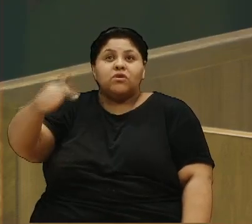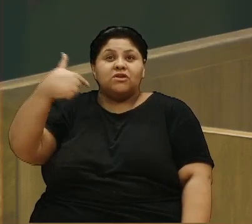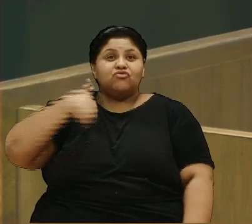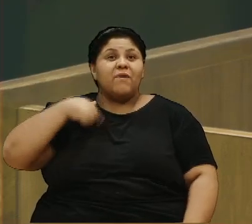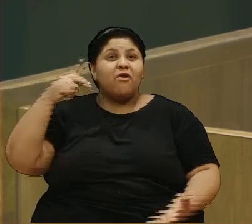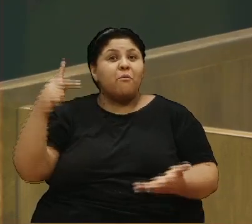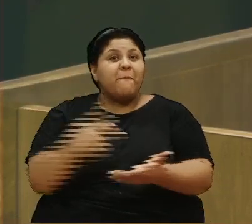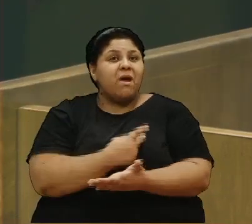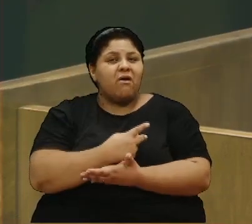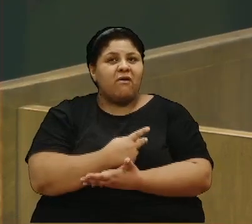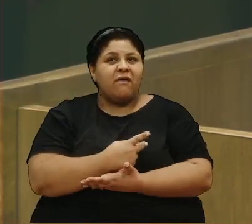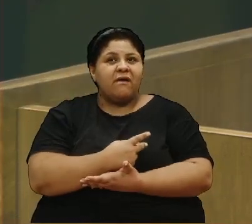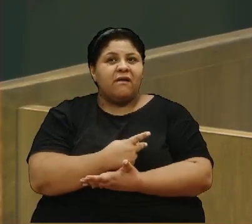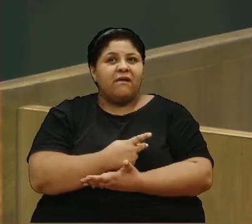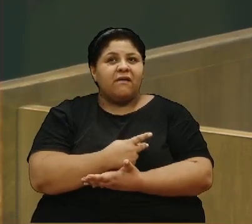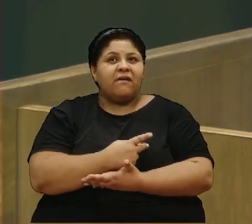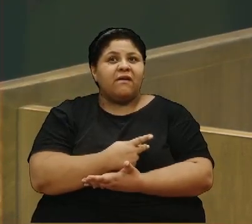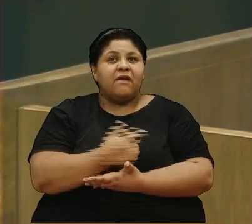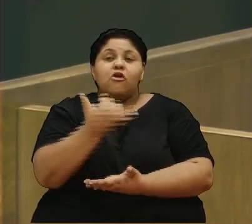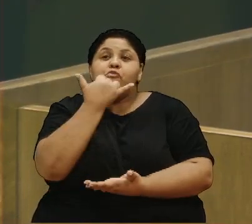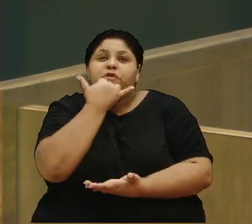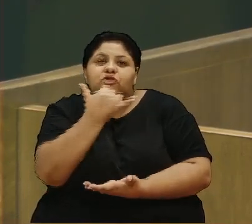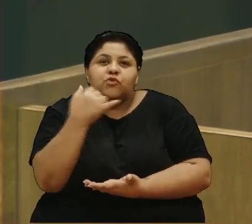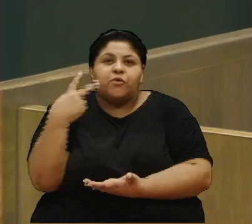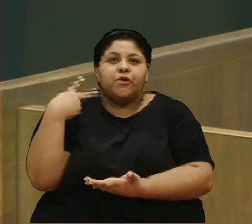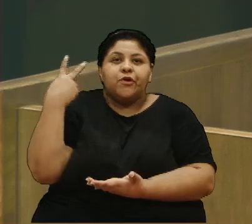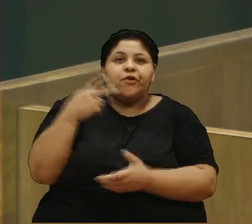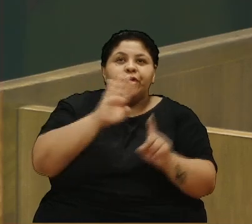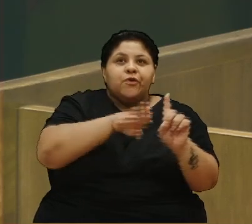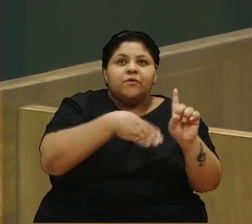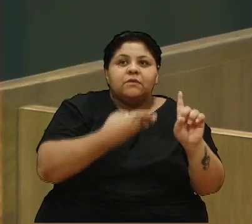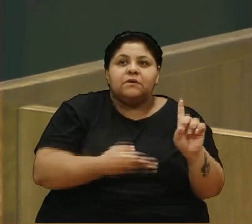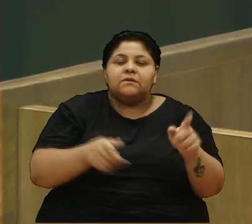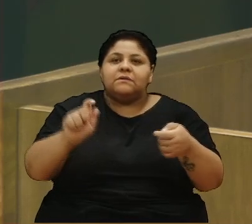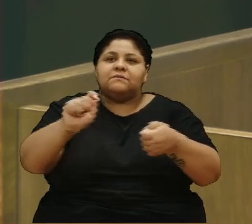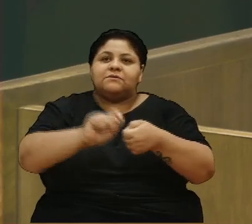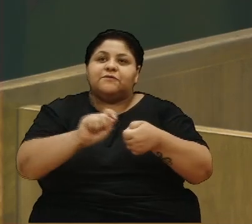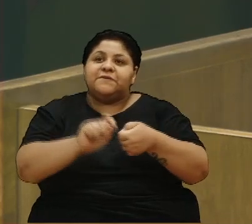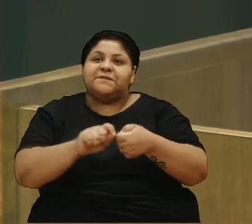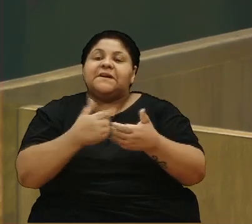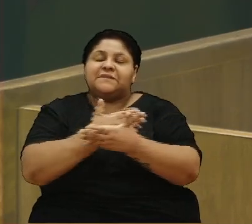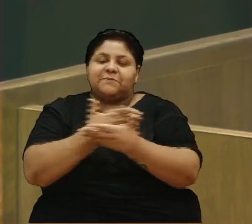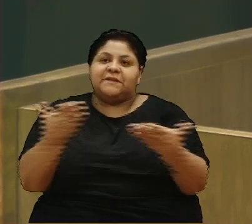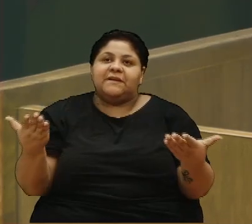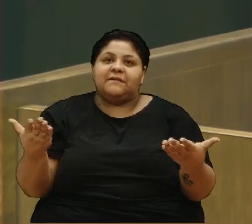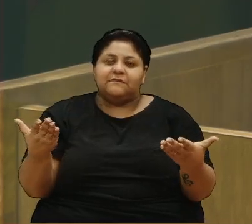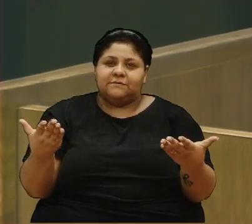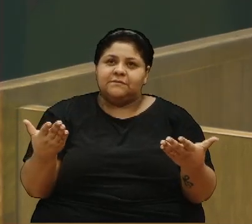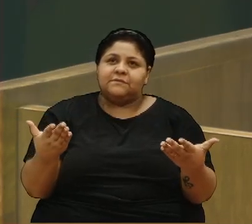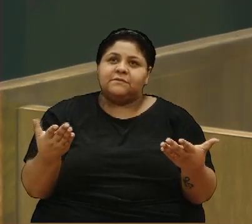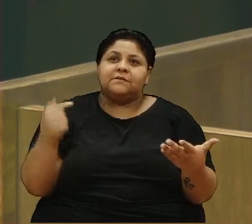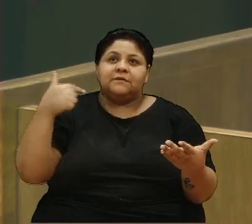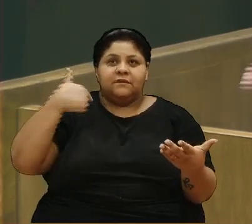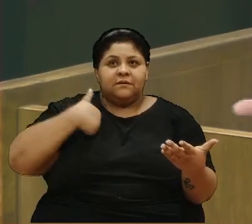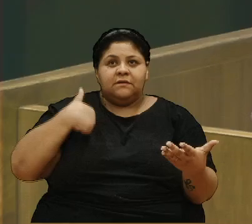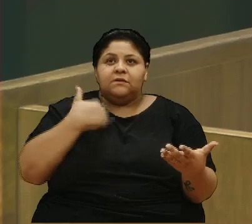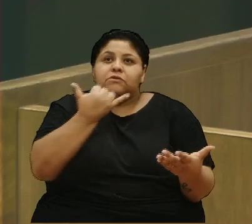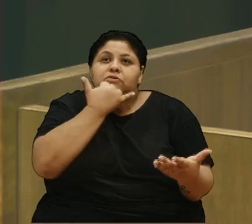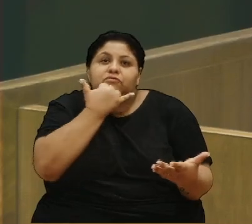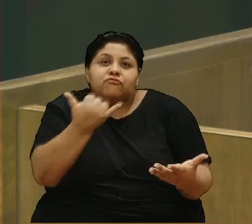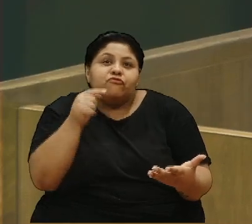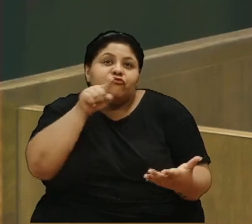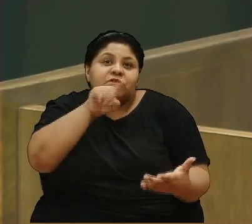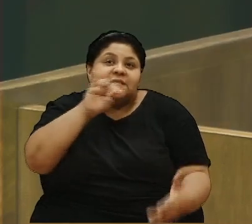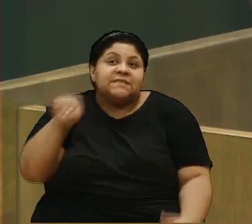meu, que foi sem querer, eu me desculpei dos vereadores de uma homenagem que eu fiz aqui, que foi um erro, e eu me desculpei e vocês se